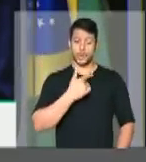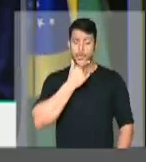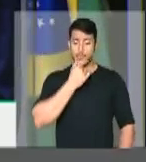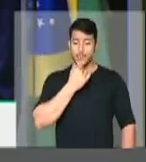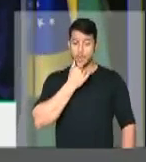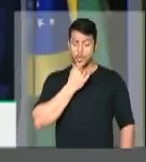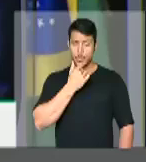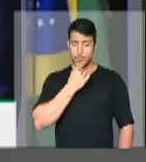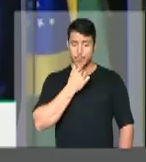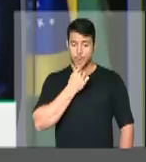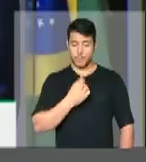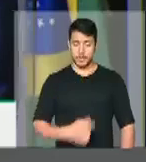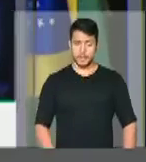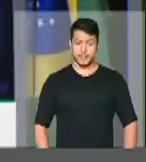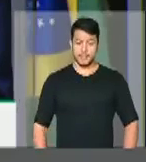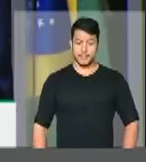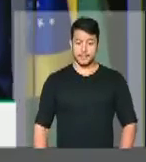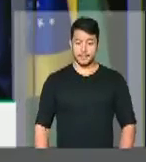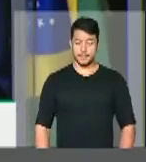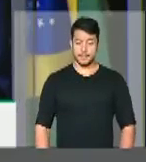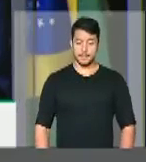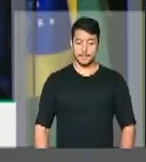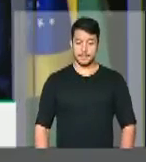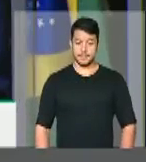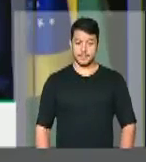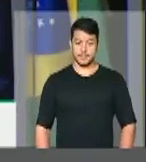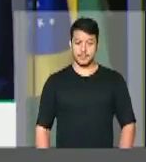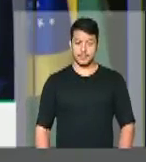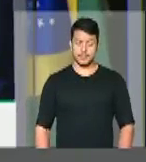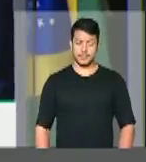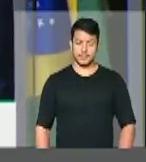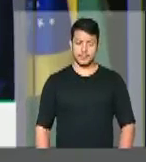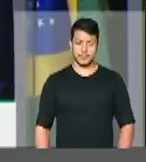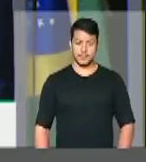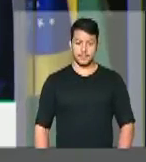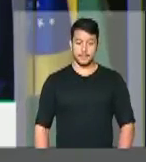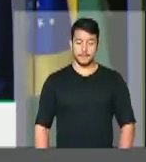certa maneira, se tinha